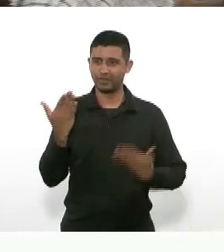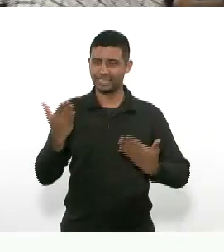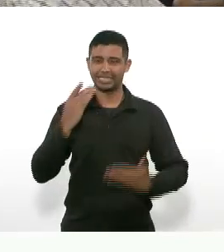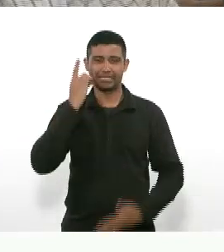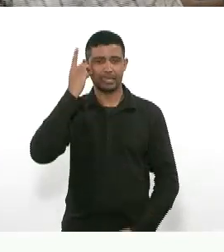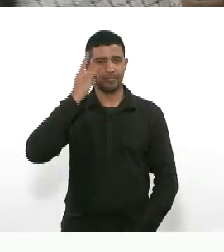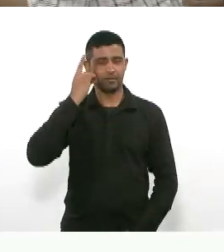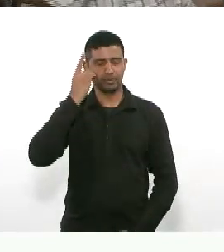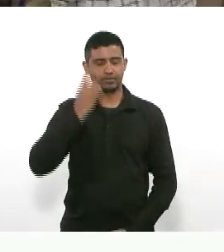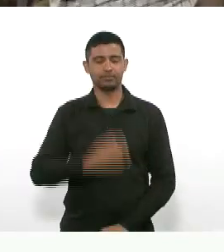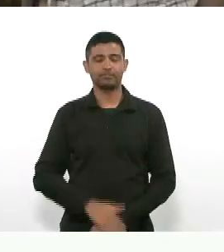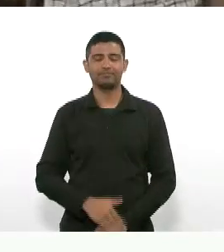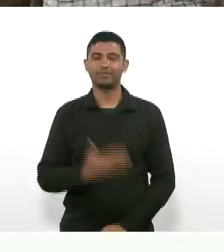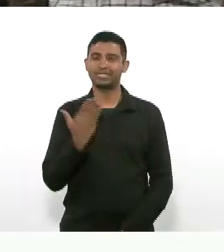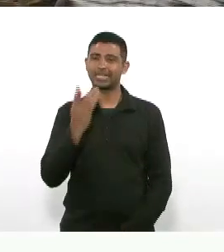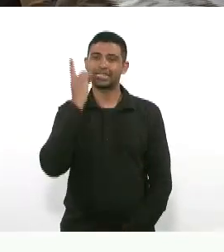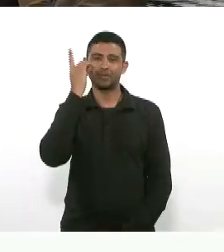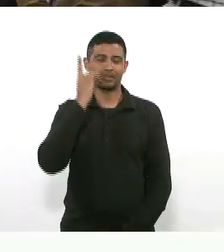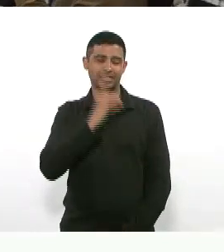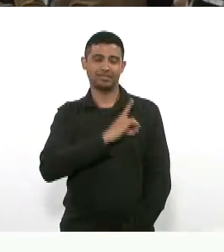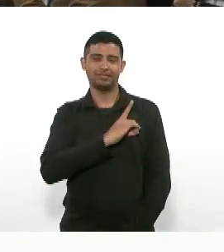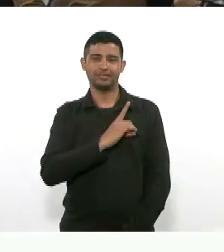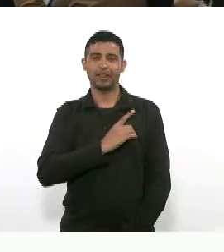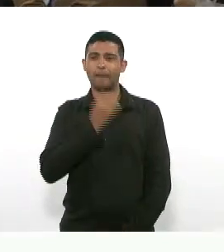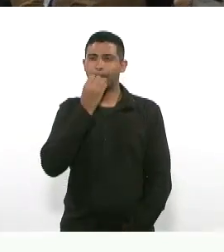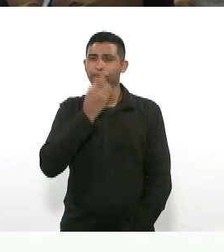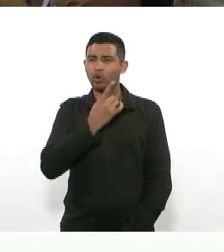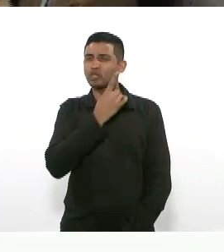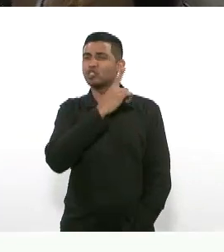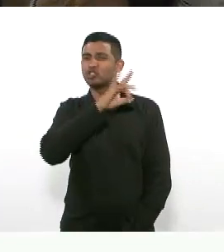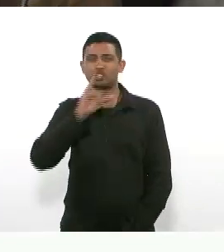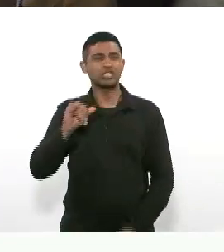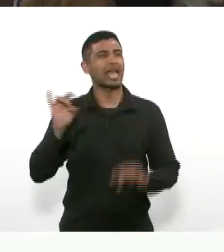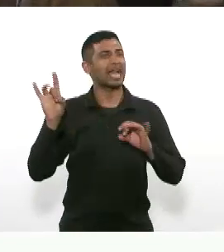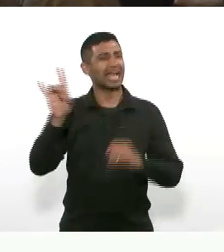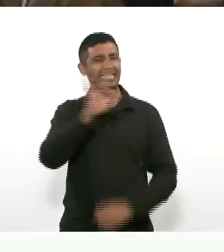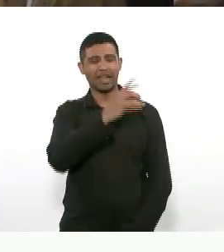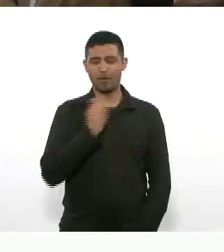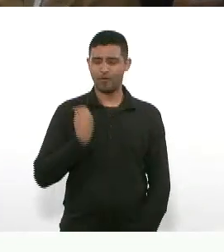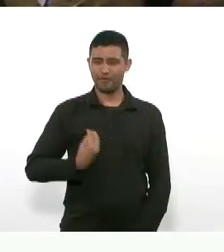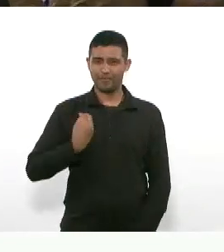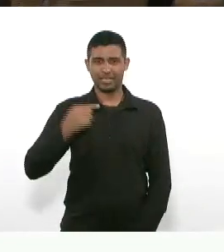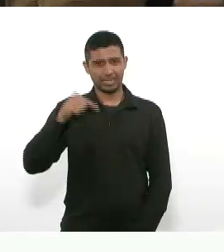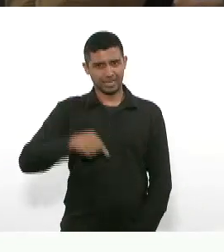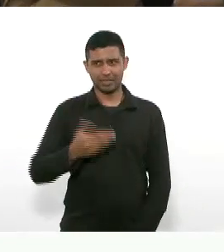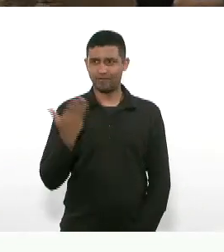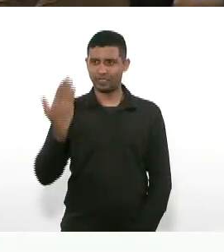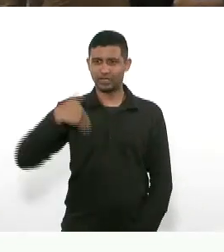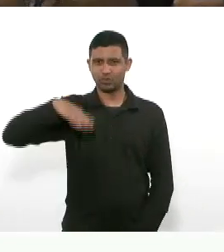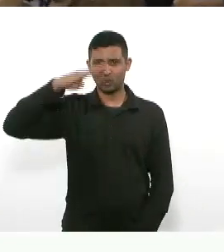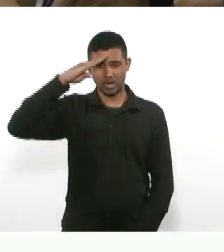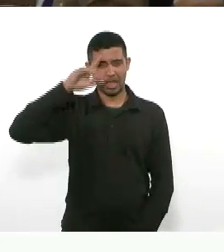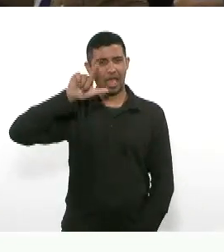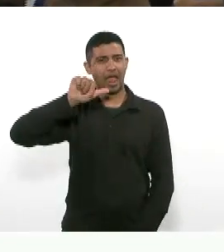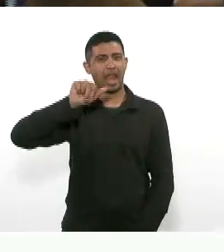deputada Marta Rocha, bom dia a todos os presentes, Coronel